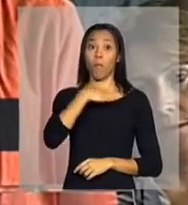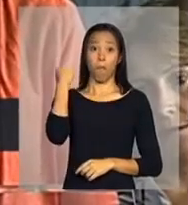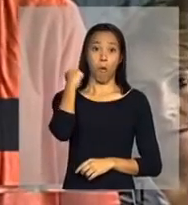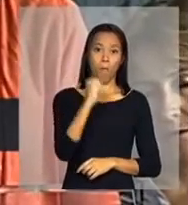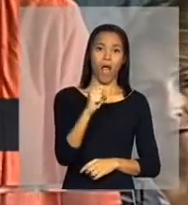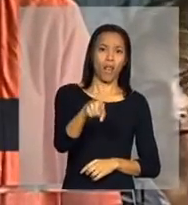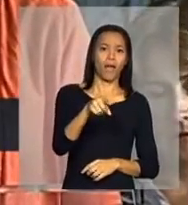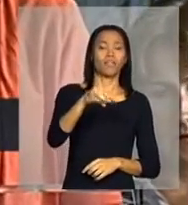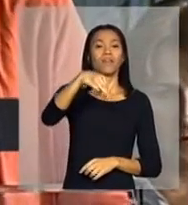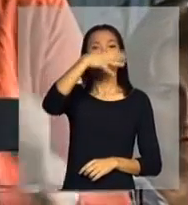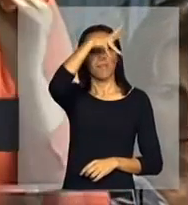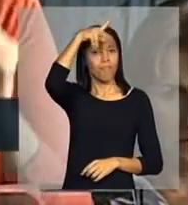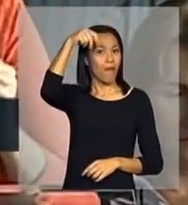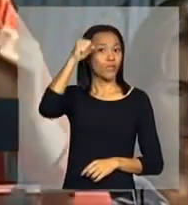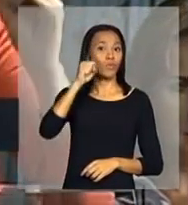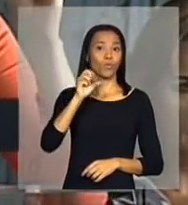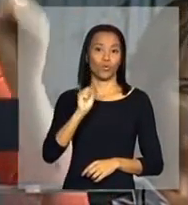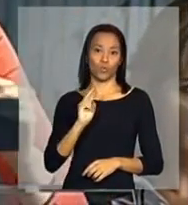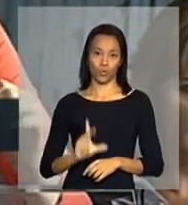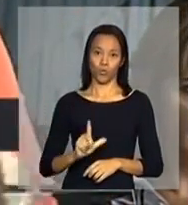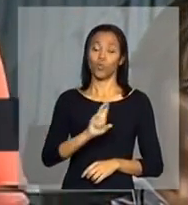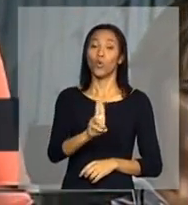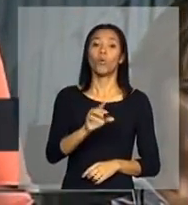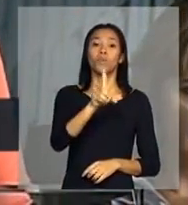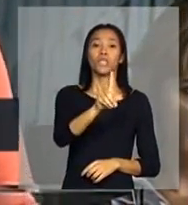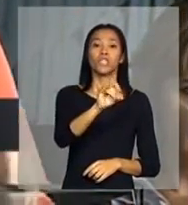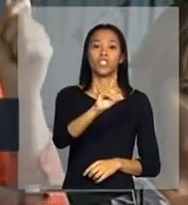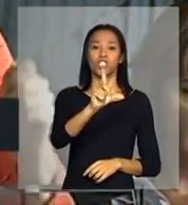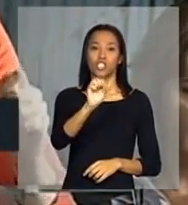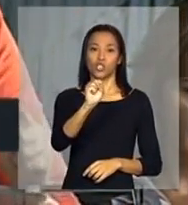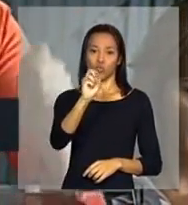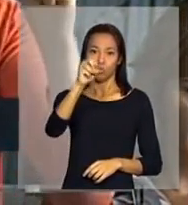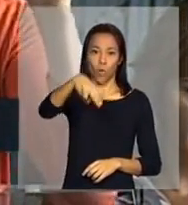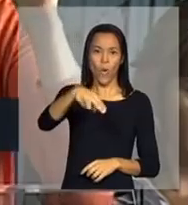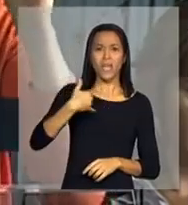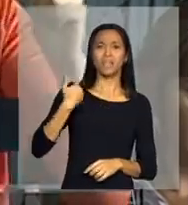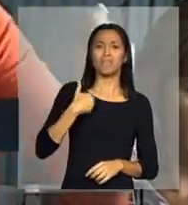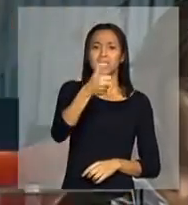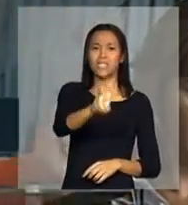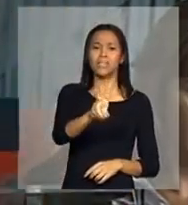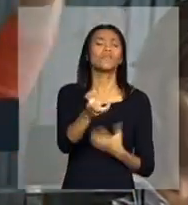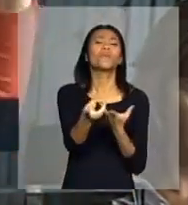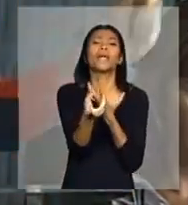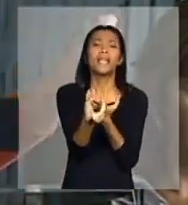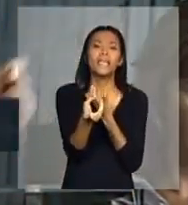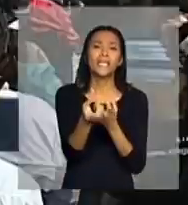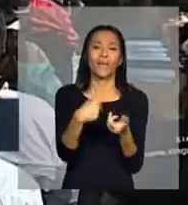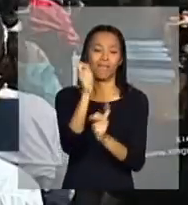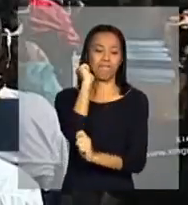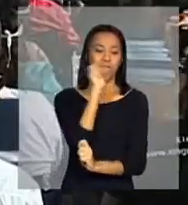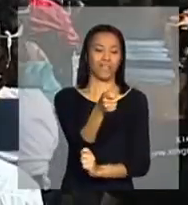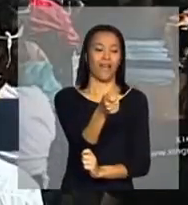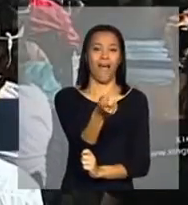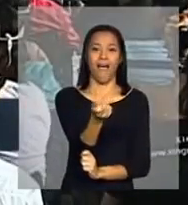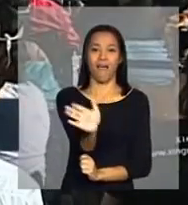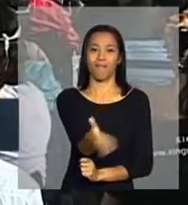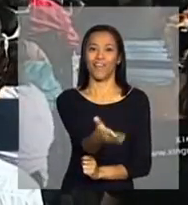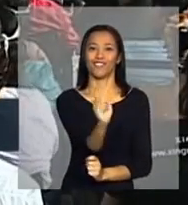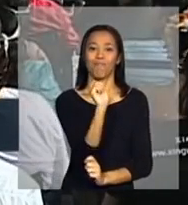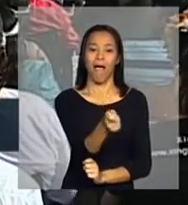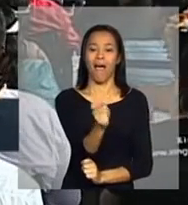Mato Grosso do Sul. Esse menino se chamava Dilson. Esse menino de 15 anos queria tão somente pescar. Ele